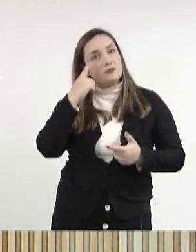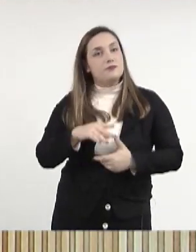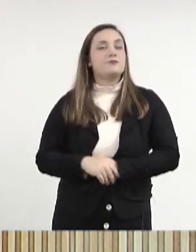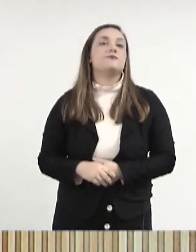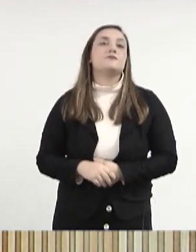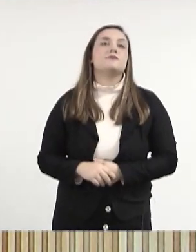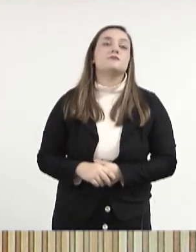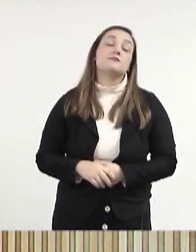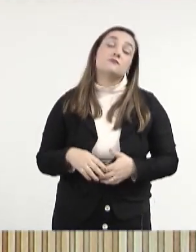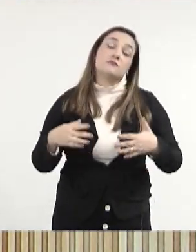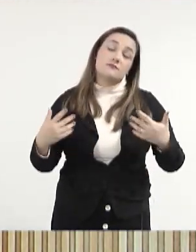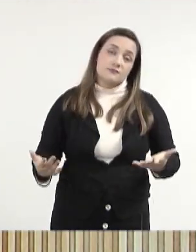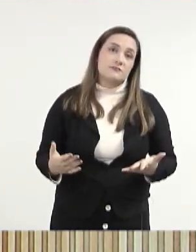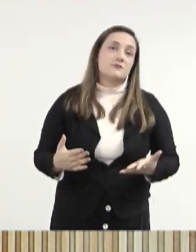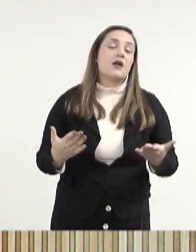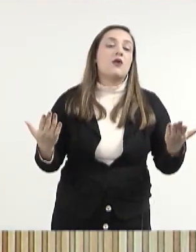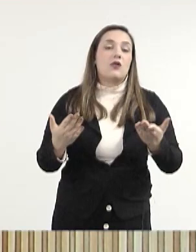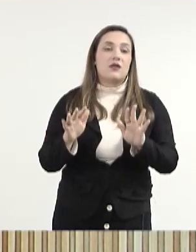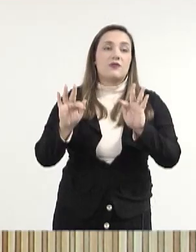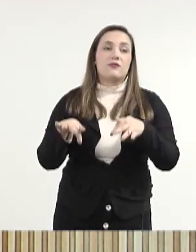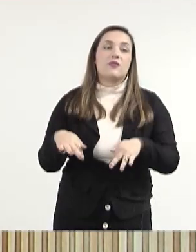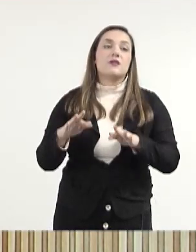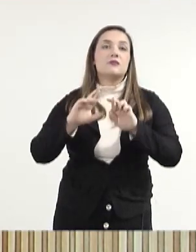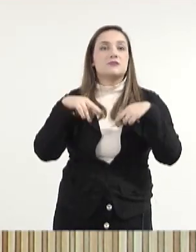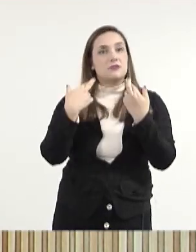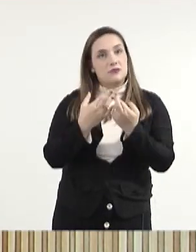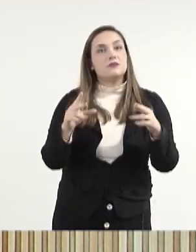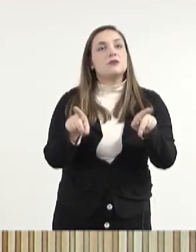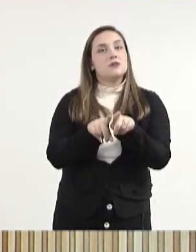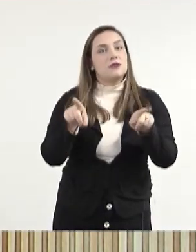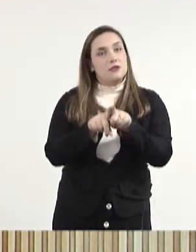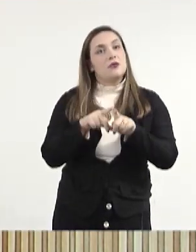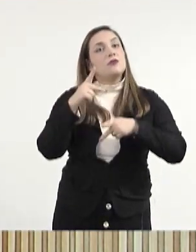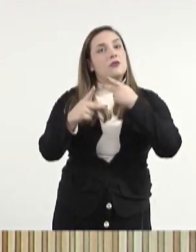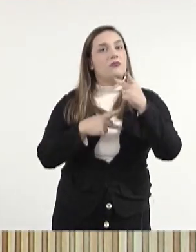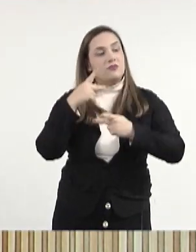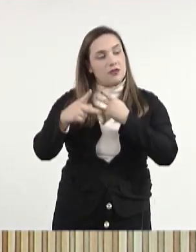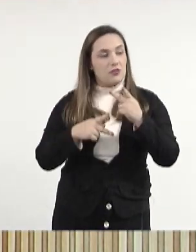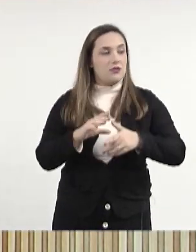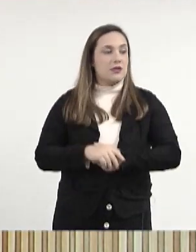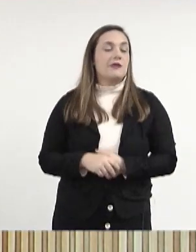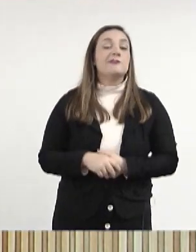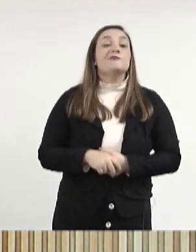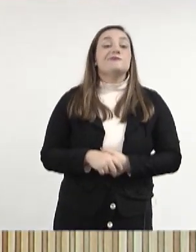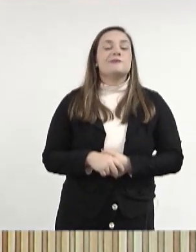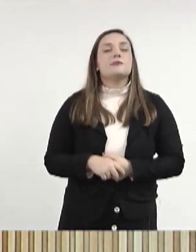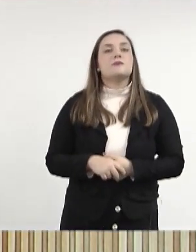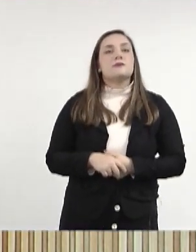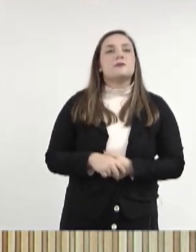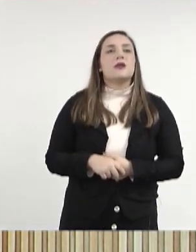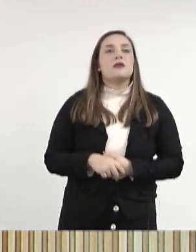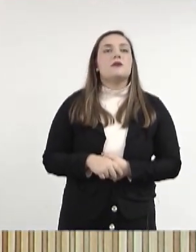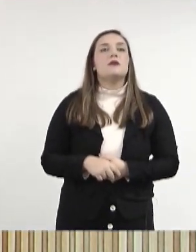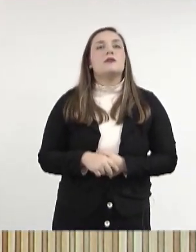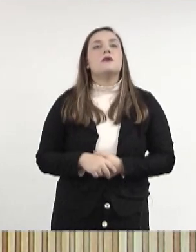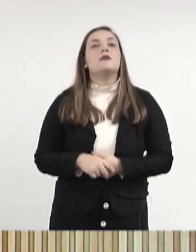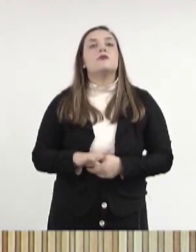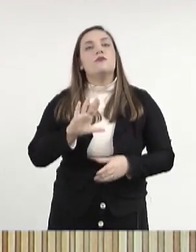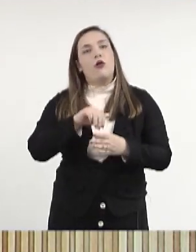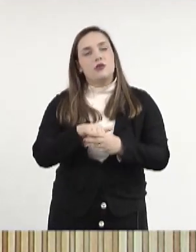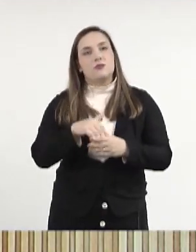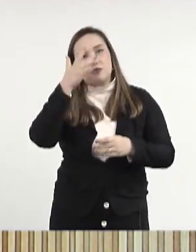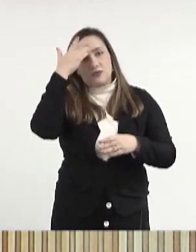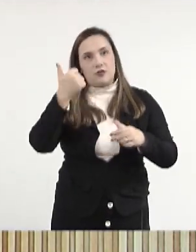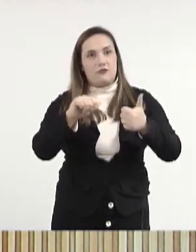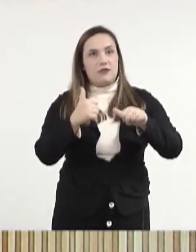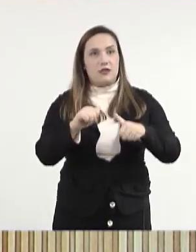Rachoca. E já no finalzinho da sessão de hoje, ele também comentou o voto do relator dessa